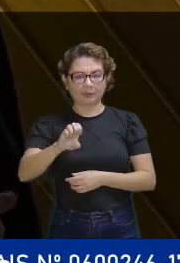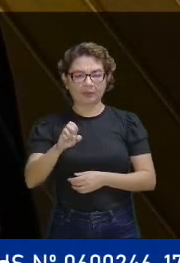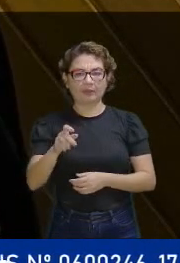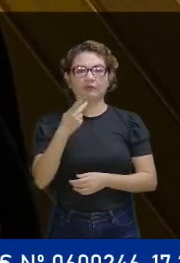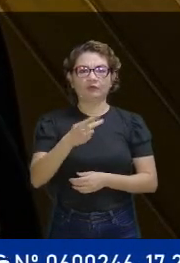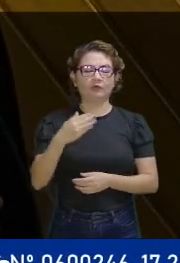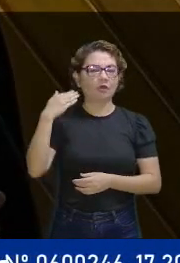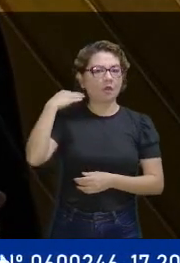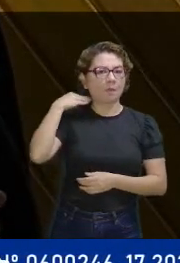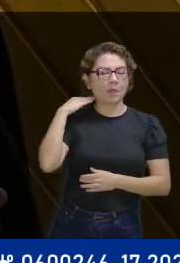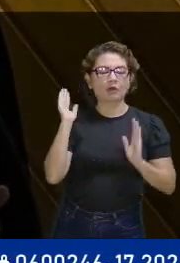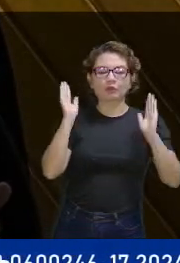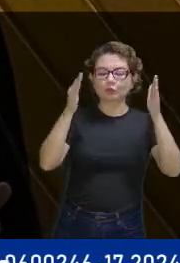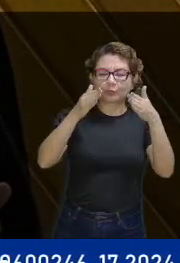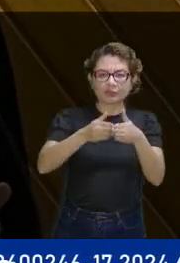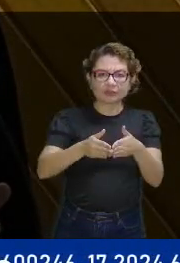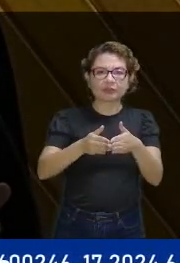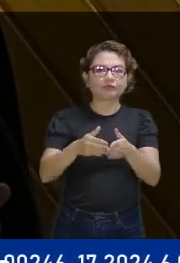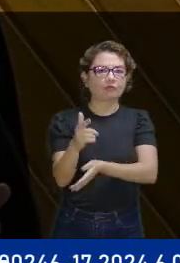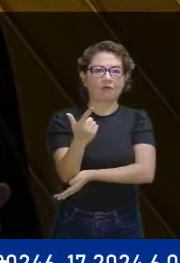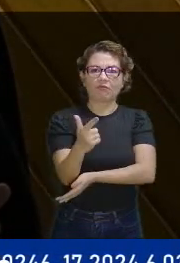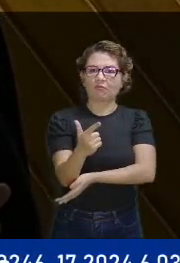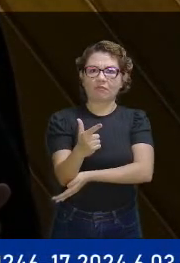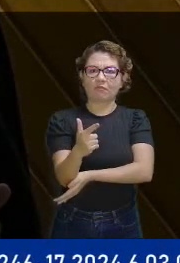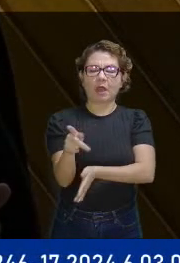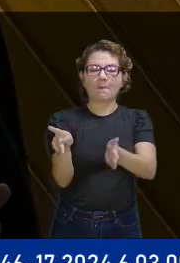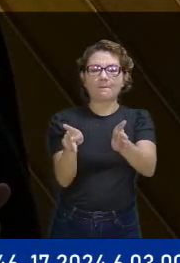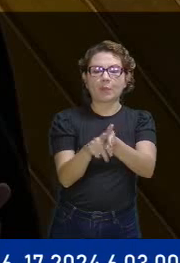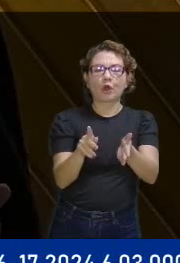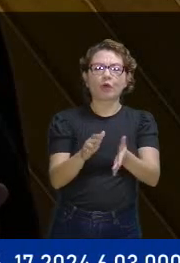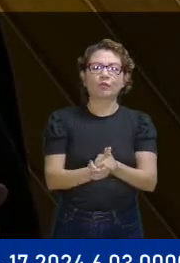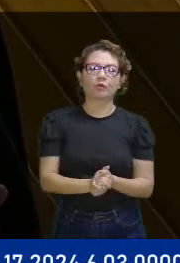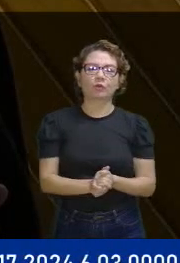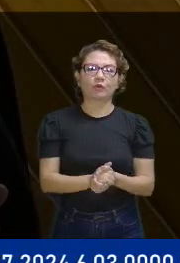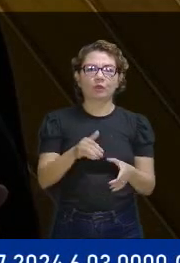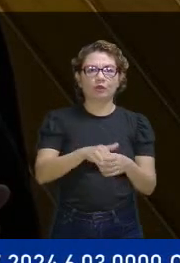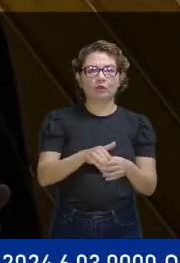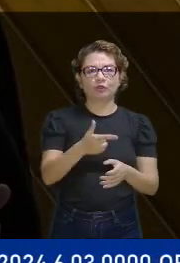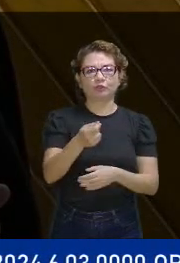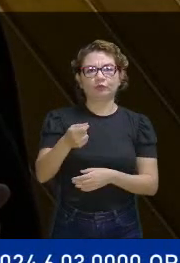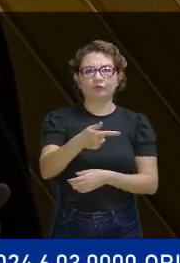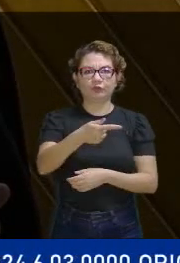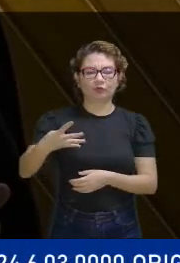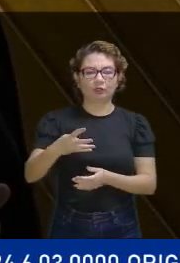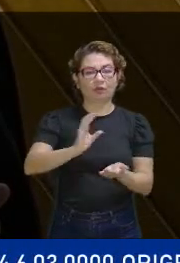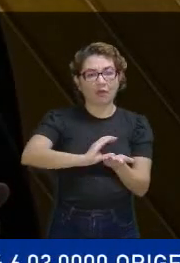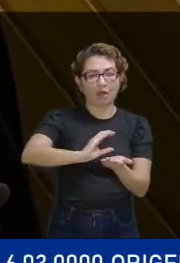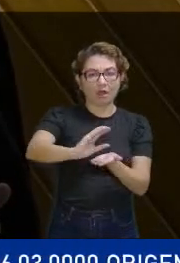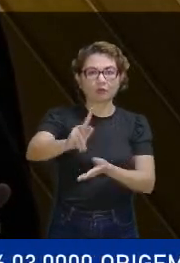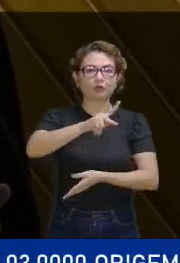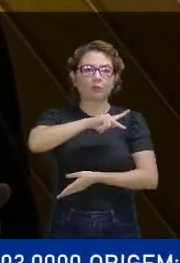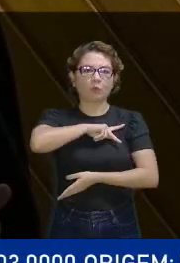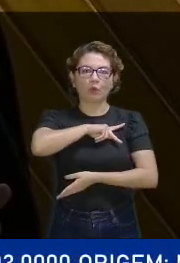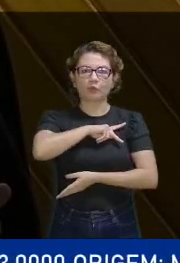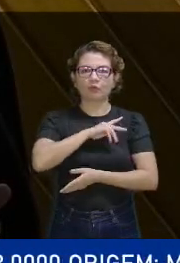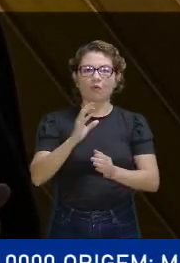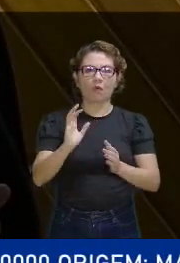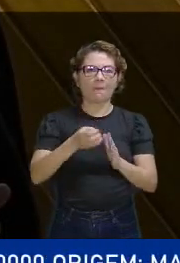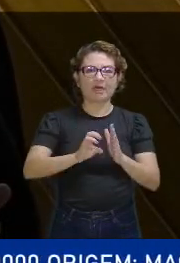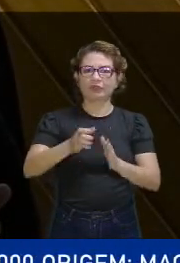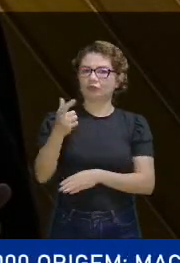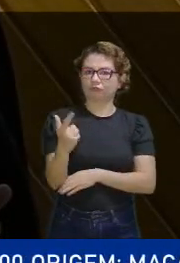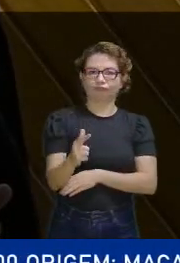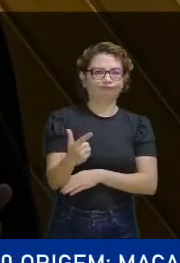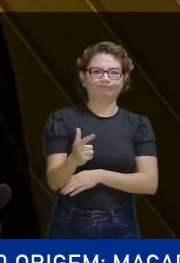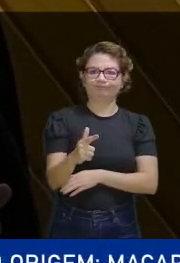contas bancárias específicas para o pleito de 2024, tampouco recebeu recursos públicos durante o referido processo